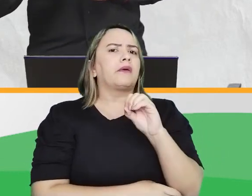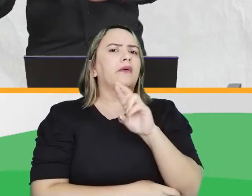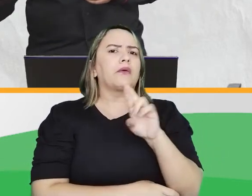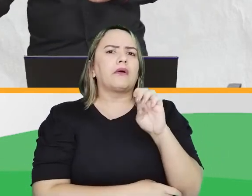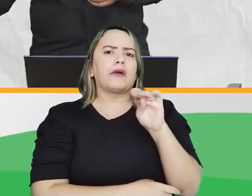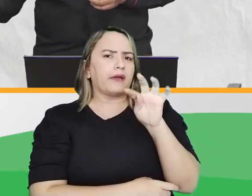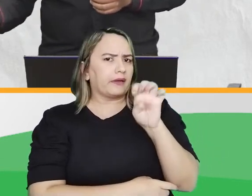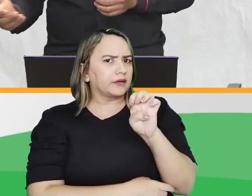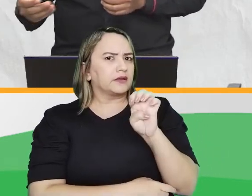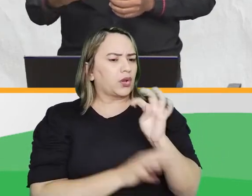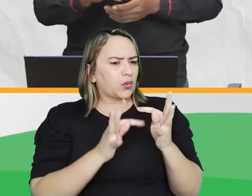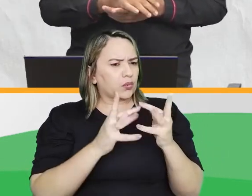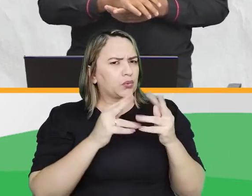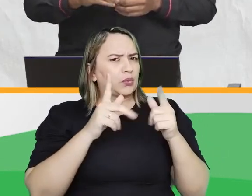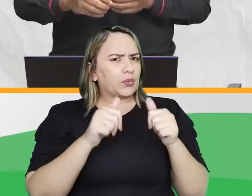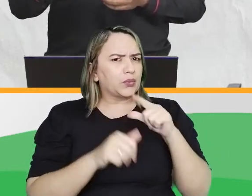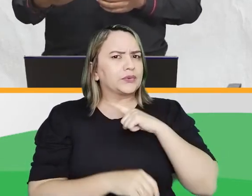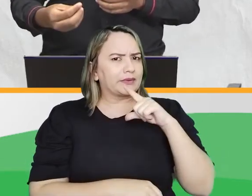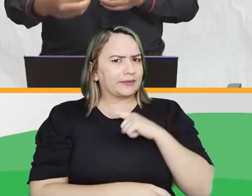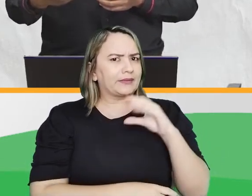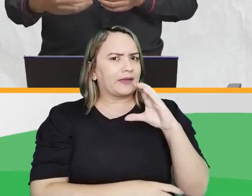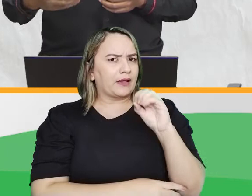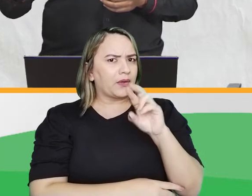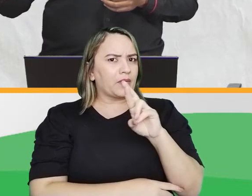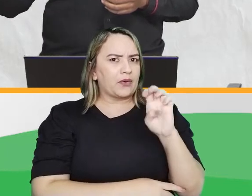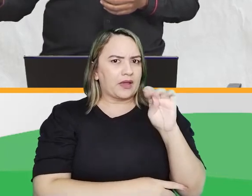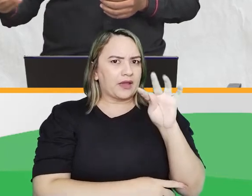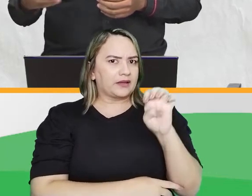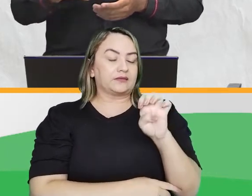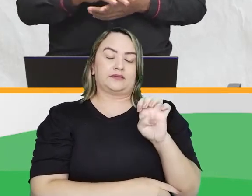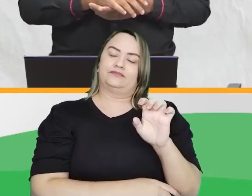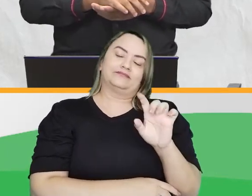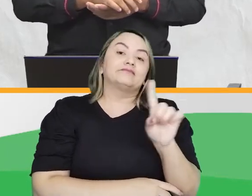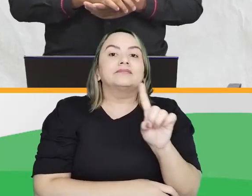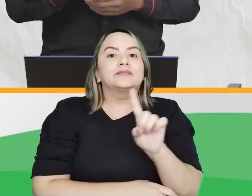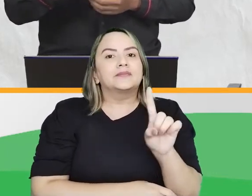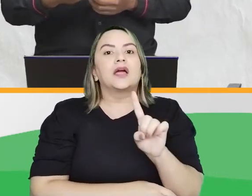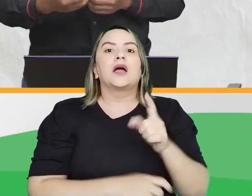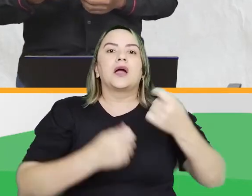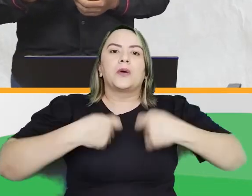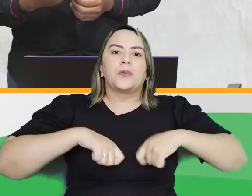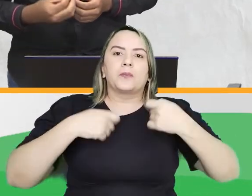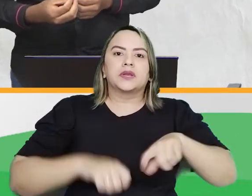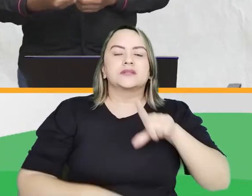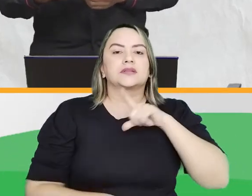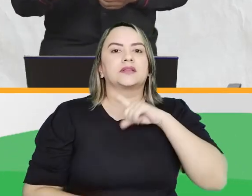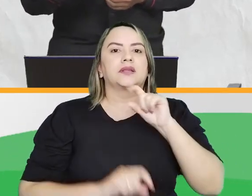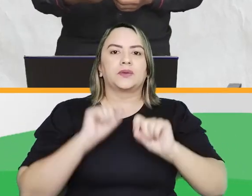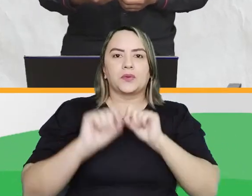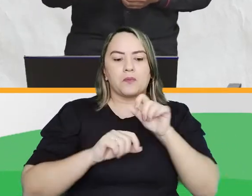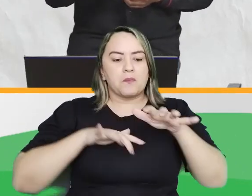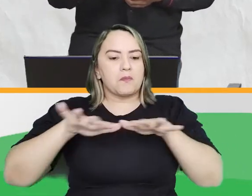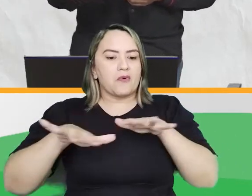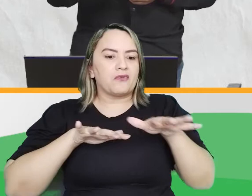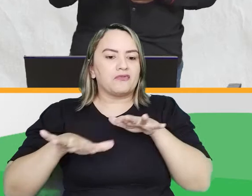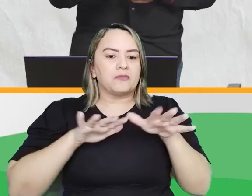são os pré-requisitos para que haja corrente elétrica? Toda movimentação de elétrons gera corrente? Não. Para existir corrente elétrica, é